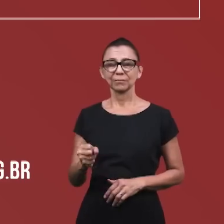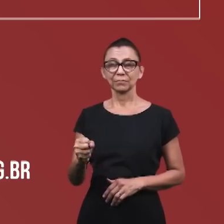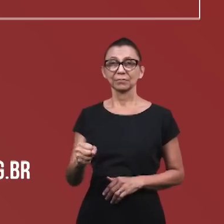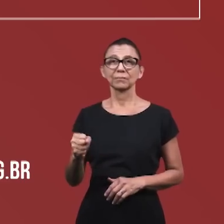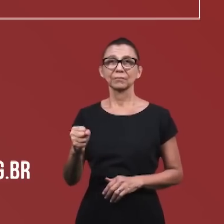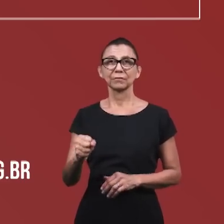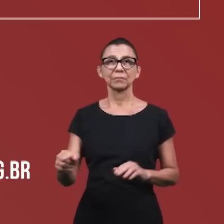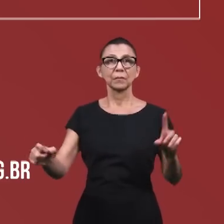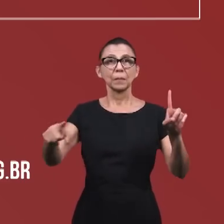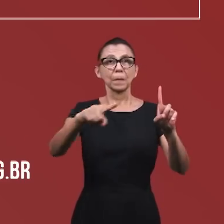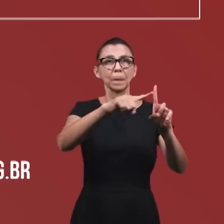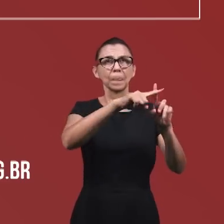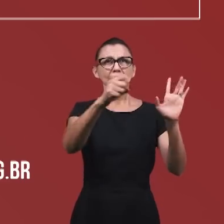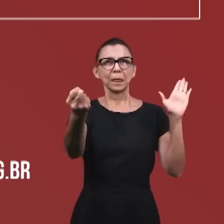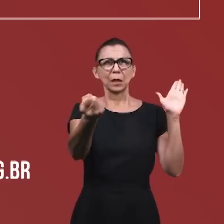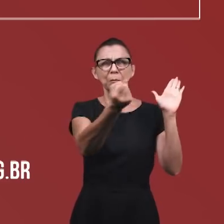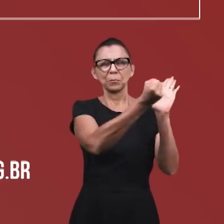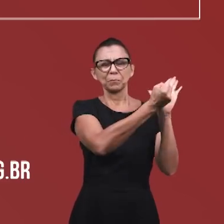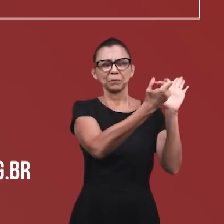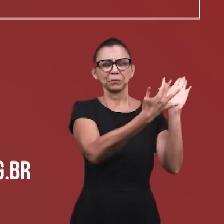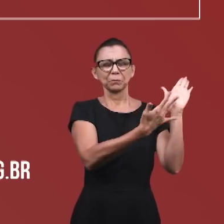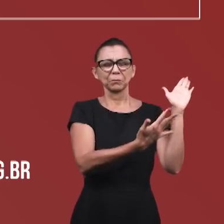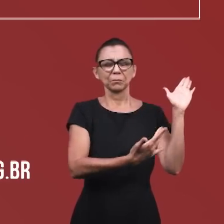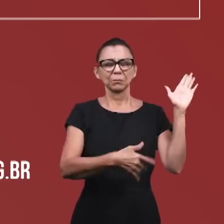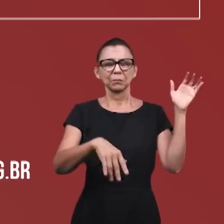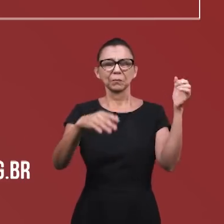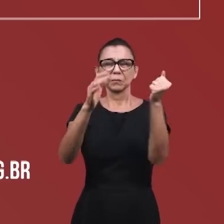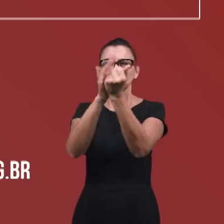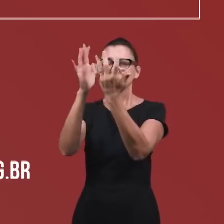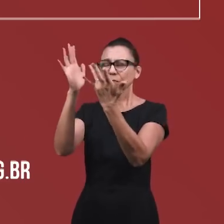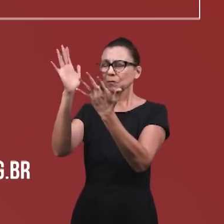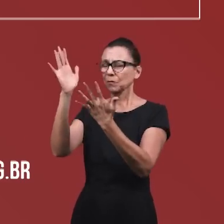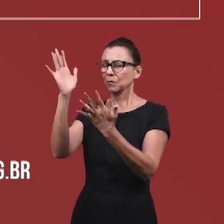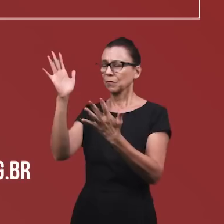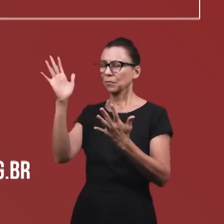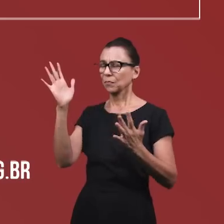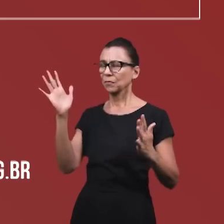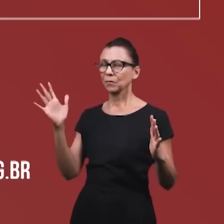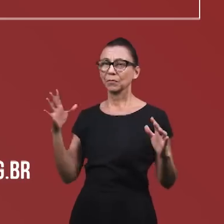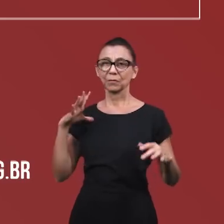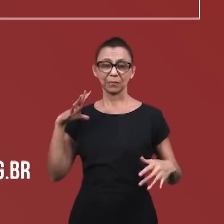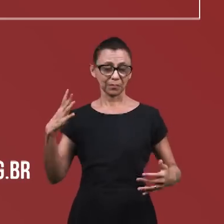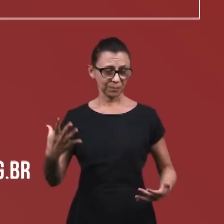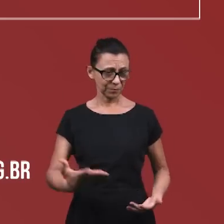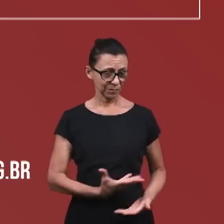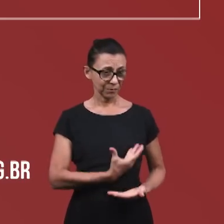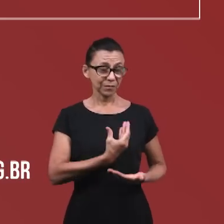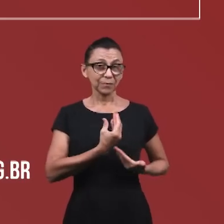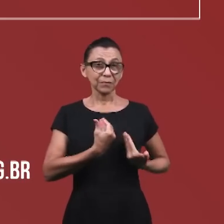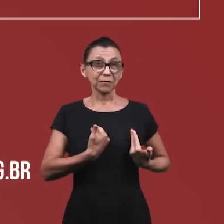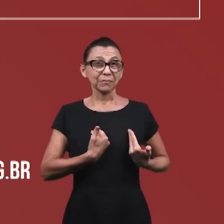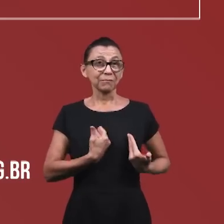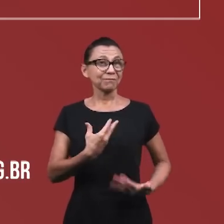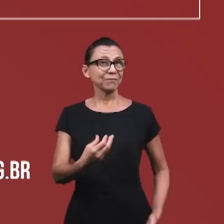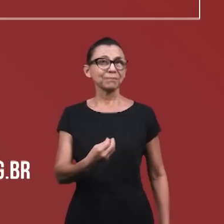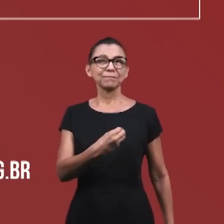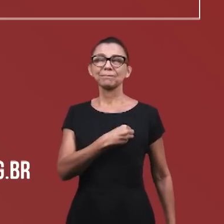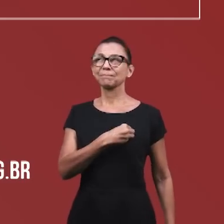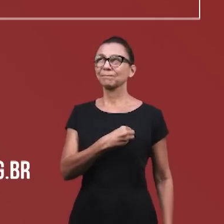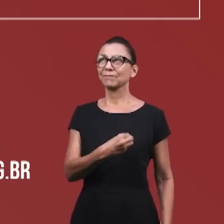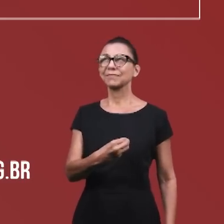cruz ferida me salvou, tão pecador. A